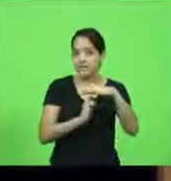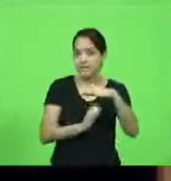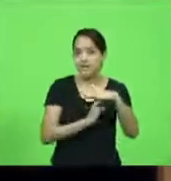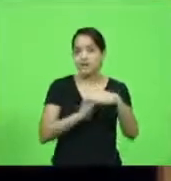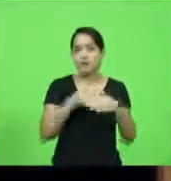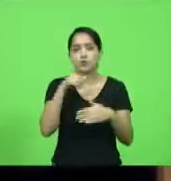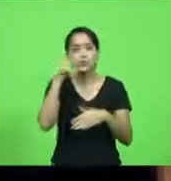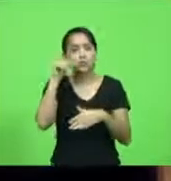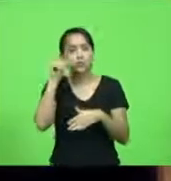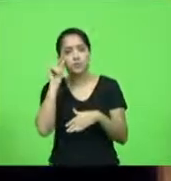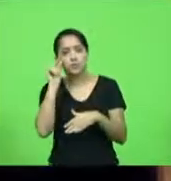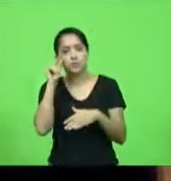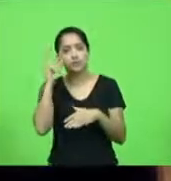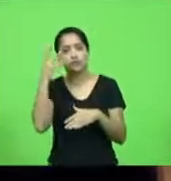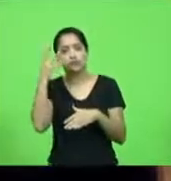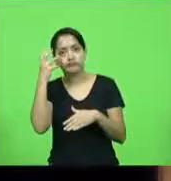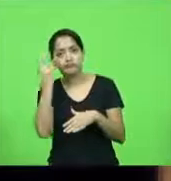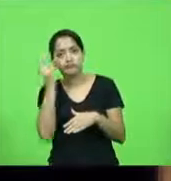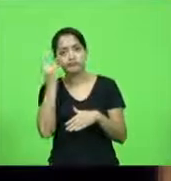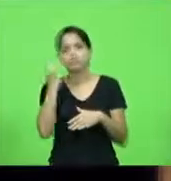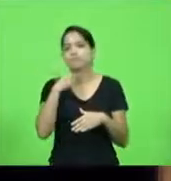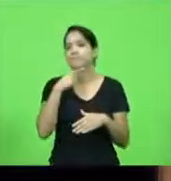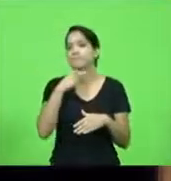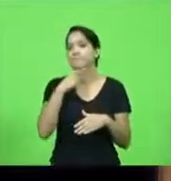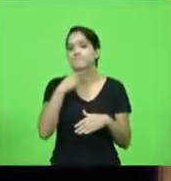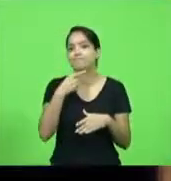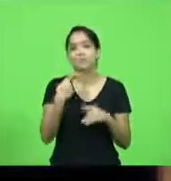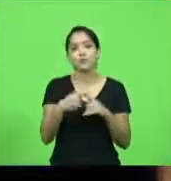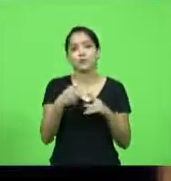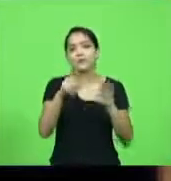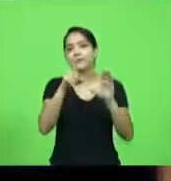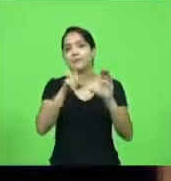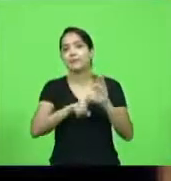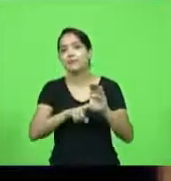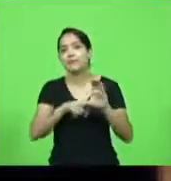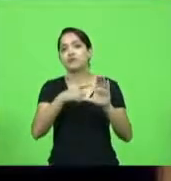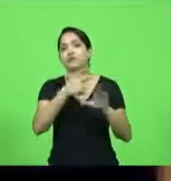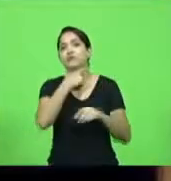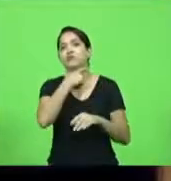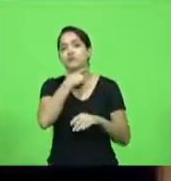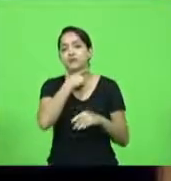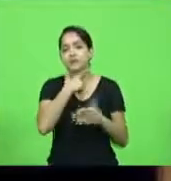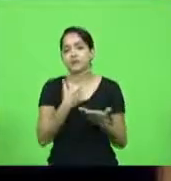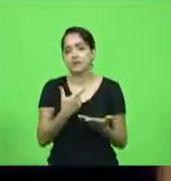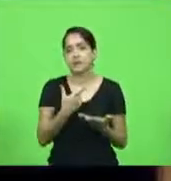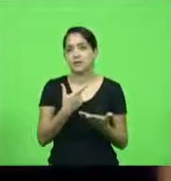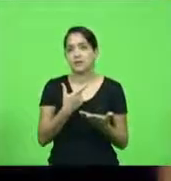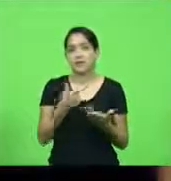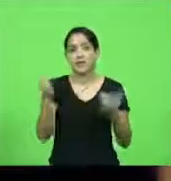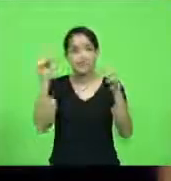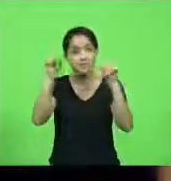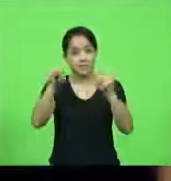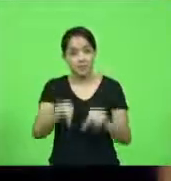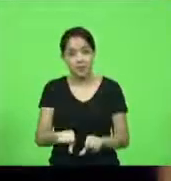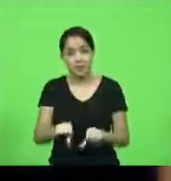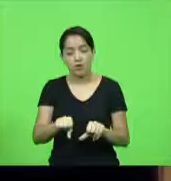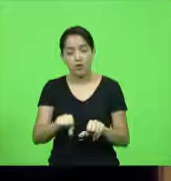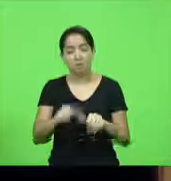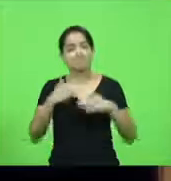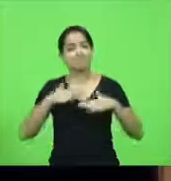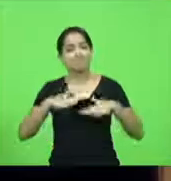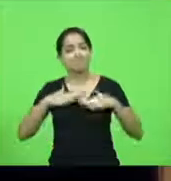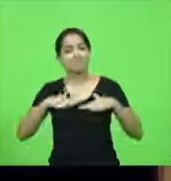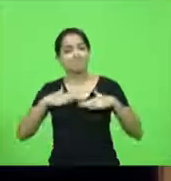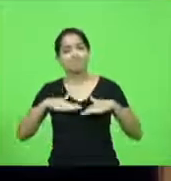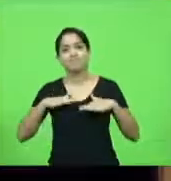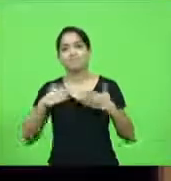dormir porque está devendo. A pior coisa que tem é quando um ser humano não consegue descansar à noite